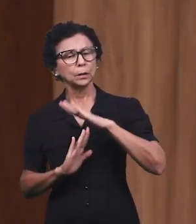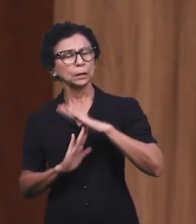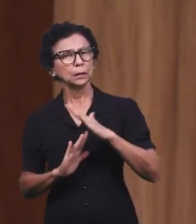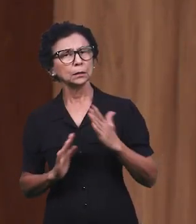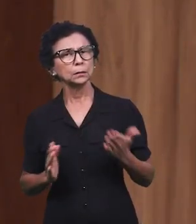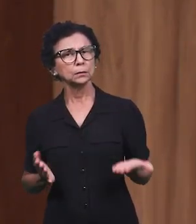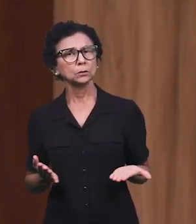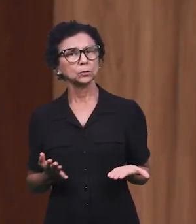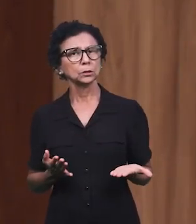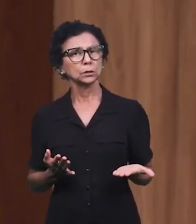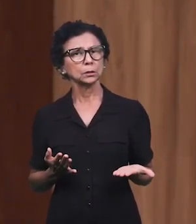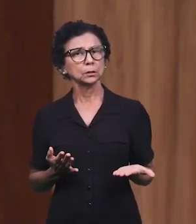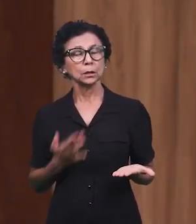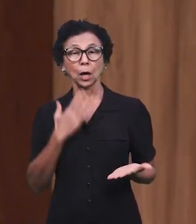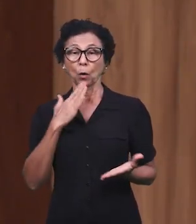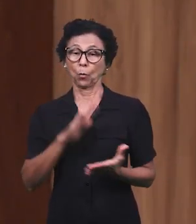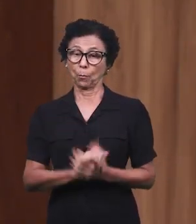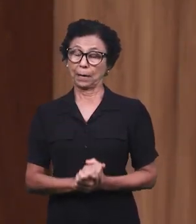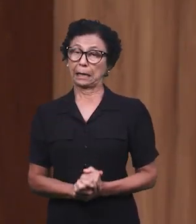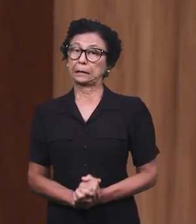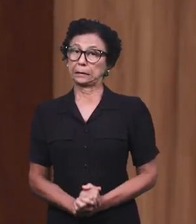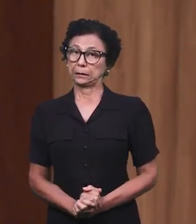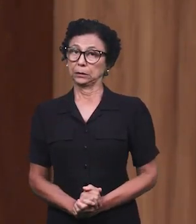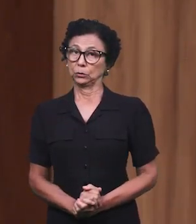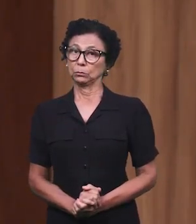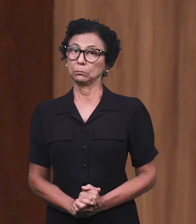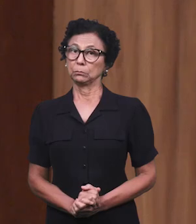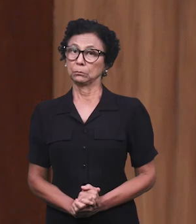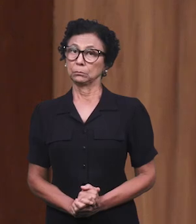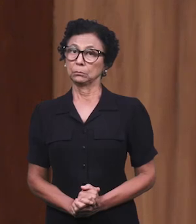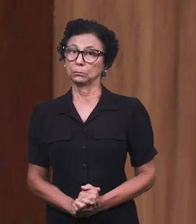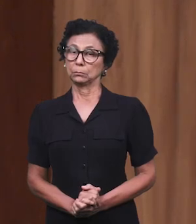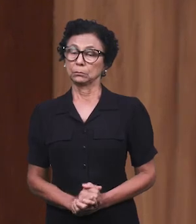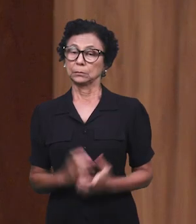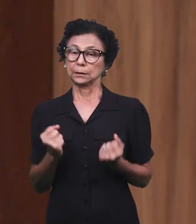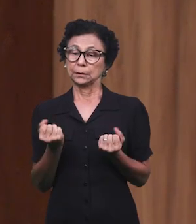importante nisso daí, dele saber ter esse equilíbrio.